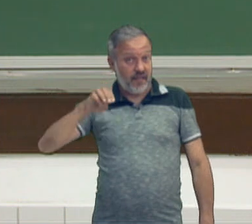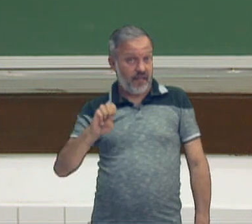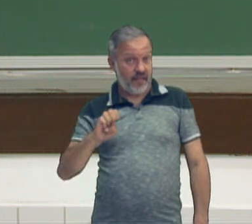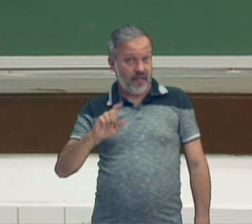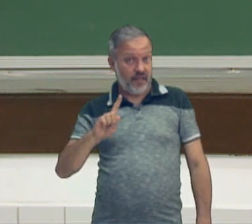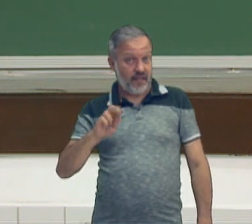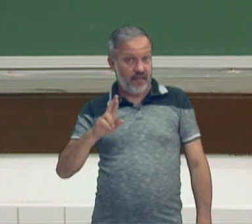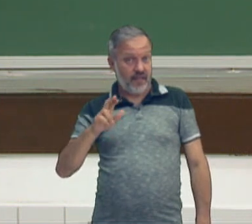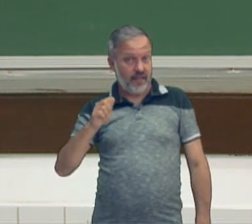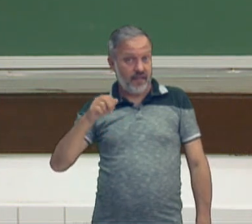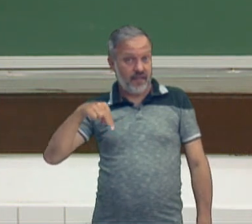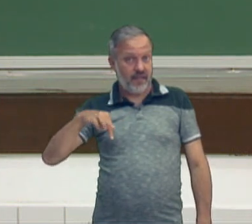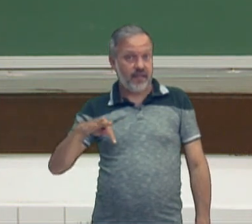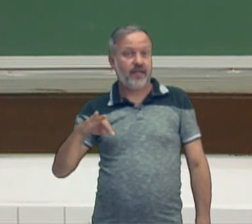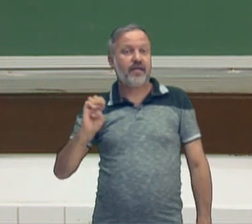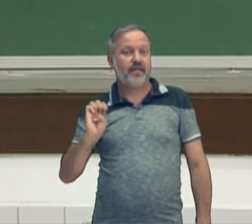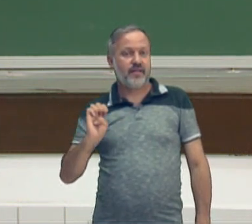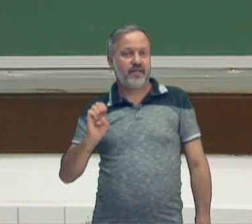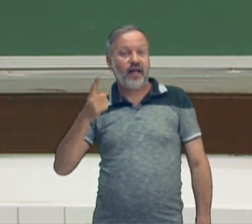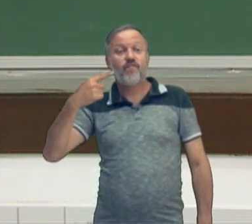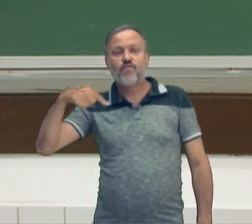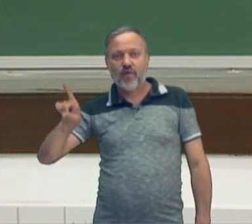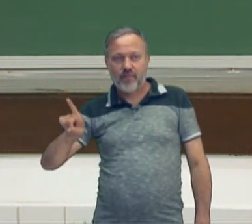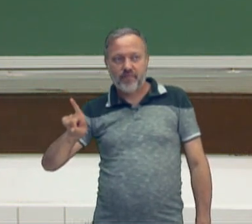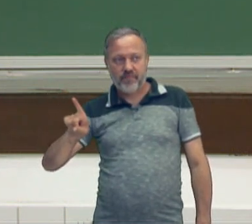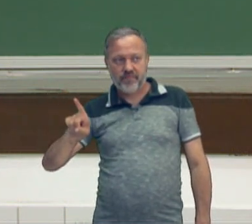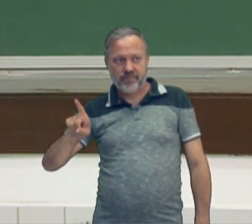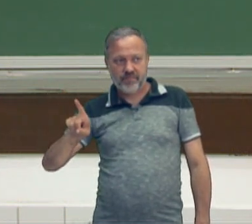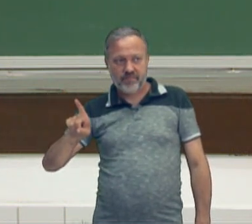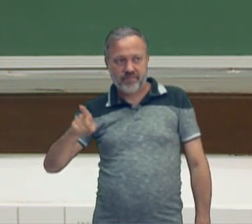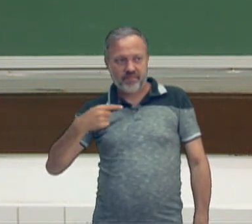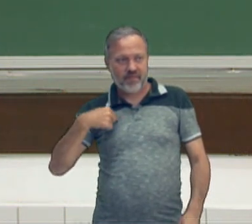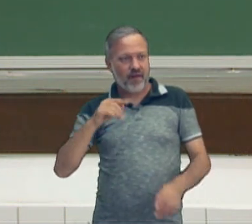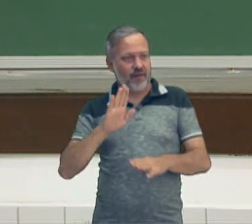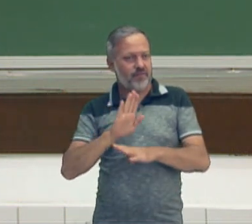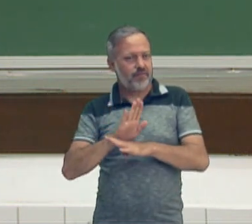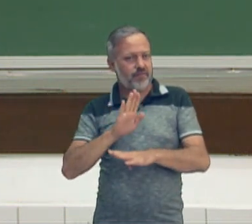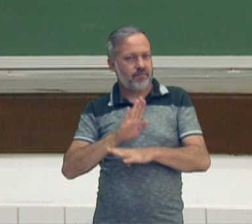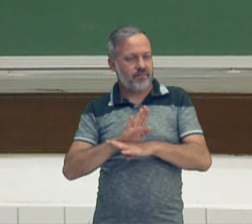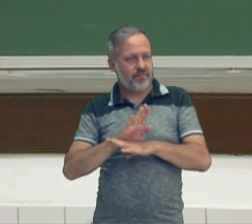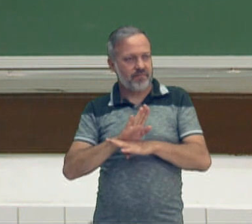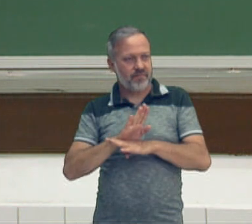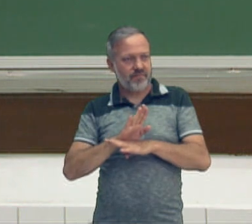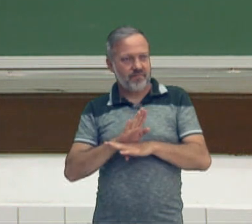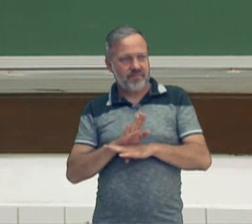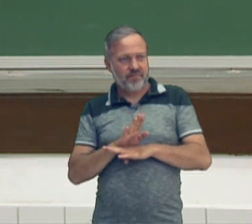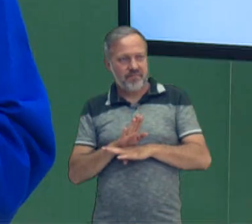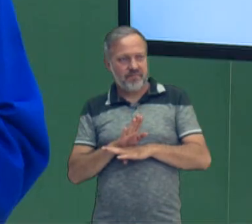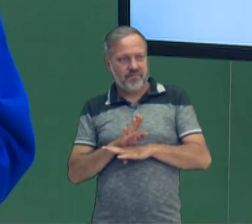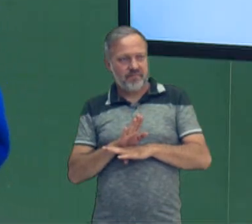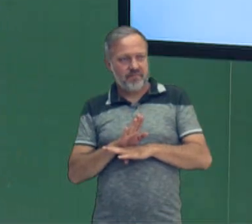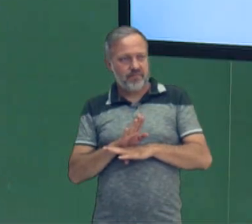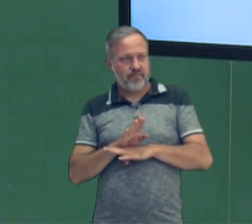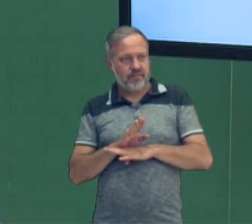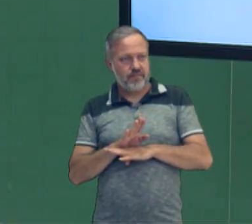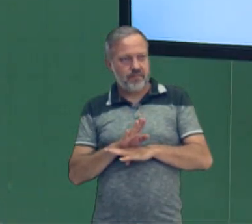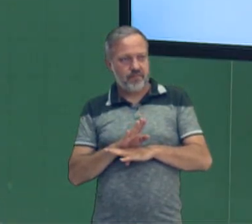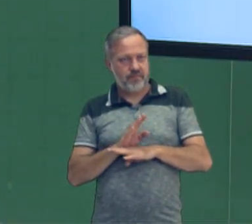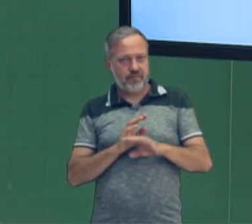Emigrante. Portanto, ela foi embora. Ó, eu espero que eu tenha ajudado isso com vocês. Porque para mim é bem claro. Vamos de